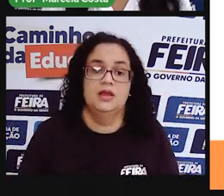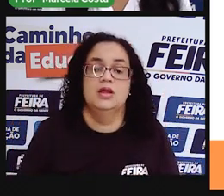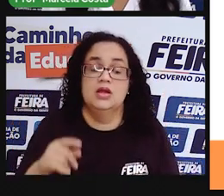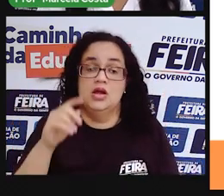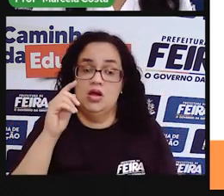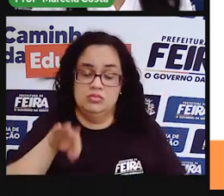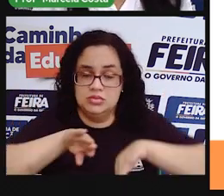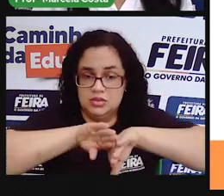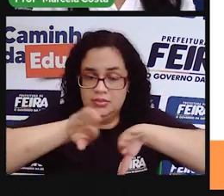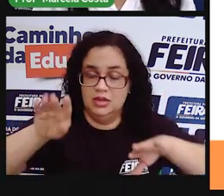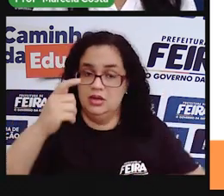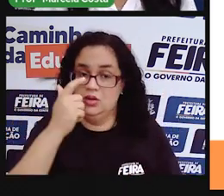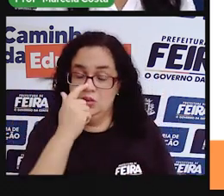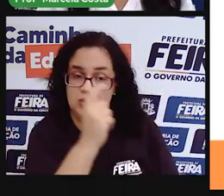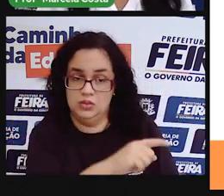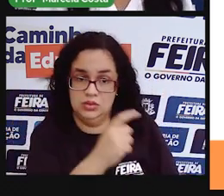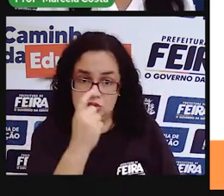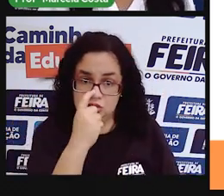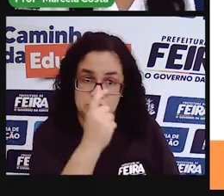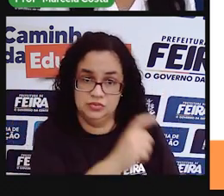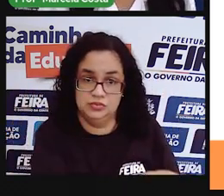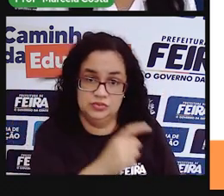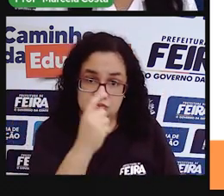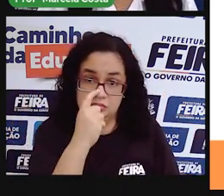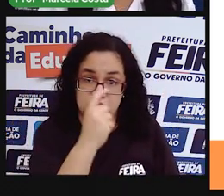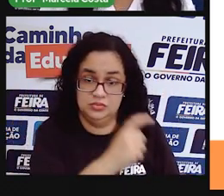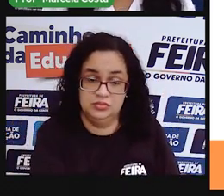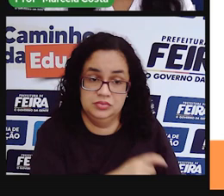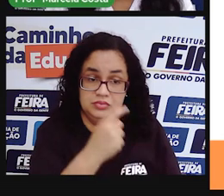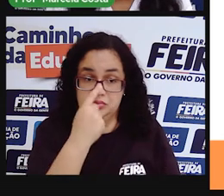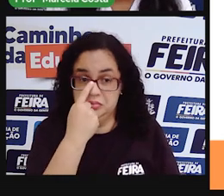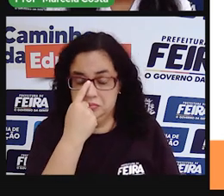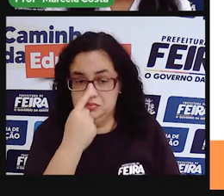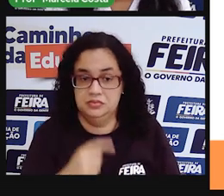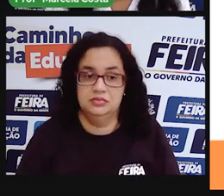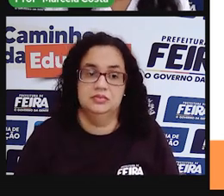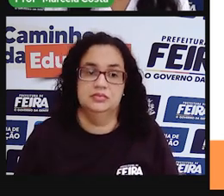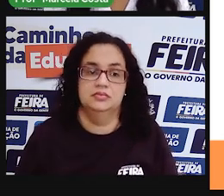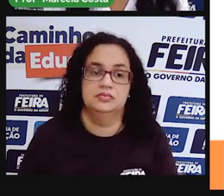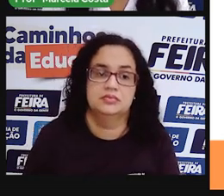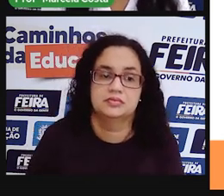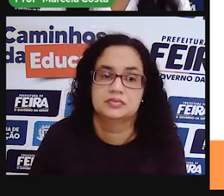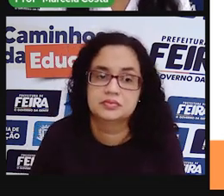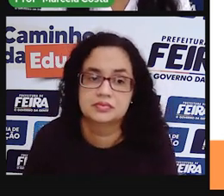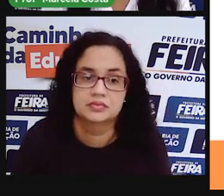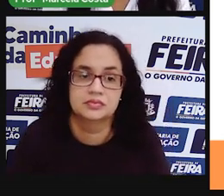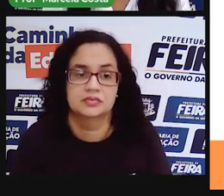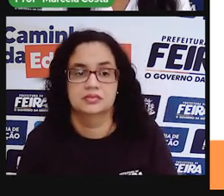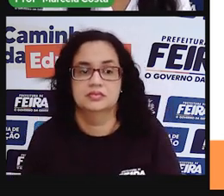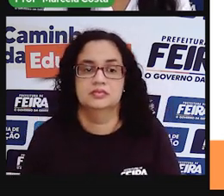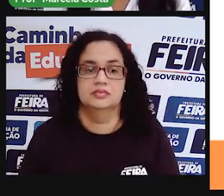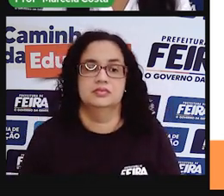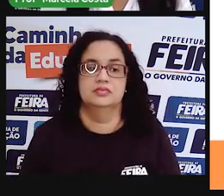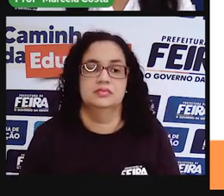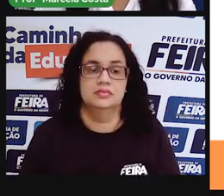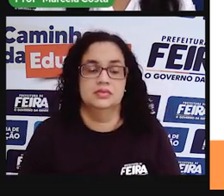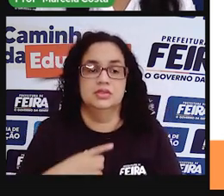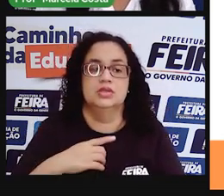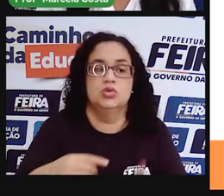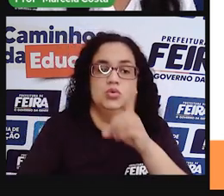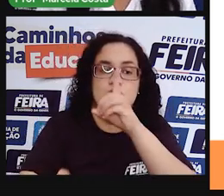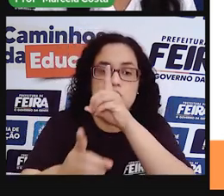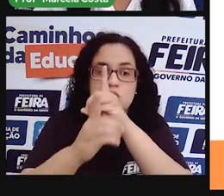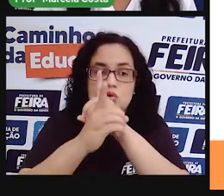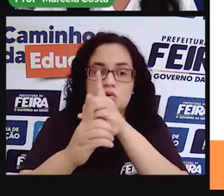outro exemplo. Esse é um símbolo que representa a coleta seletiva. Esse símbolo você encontra